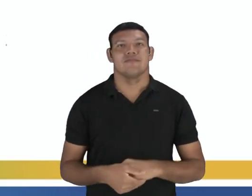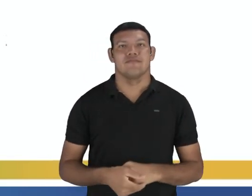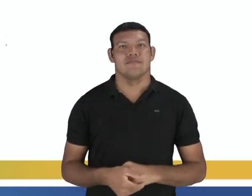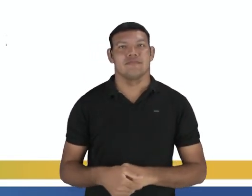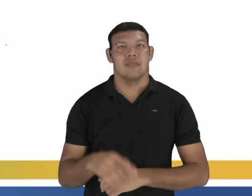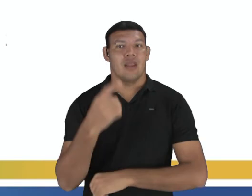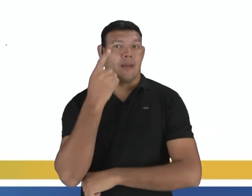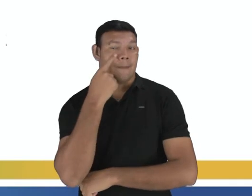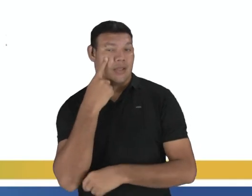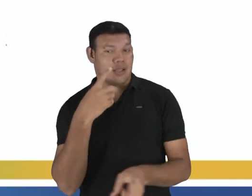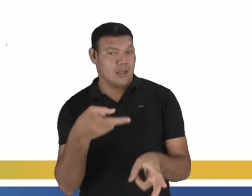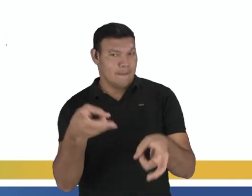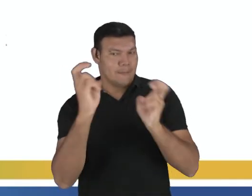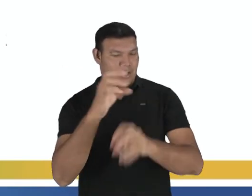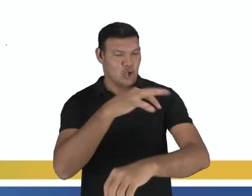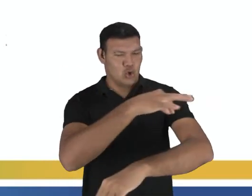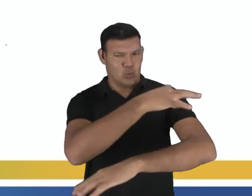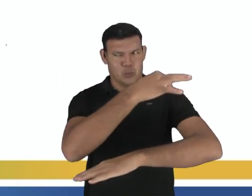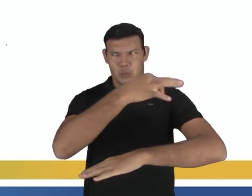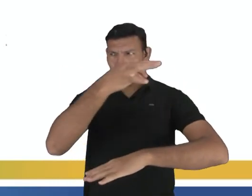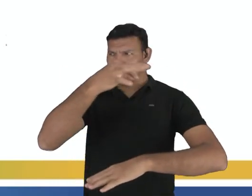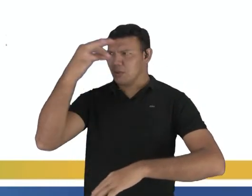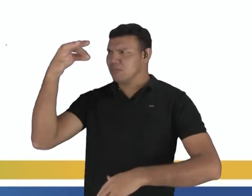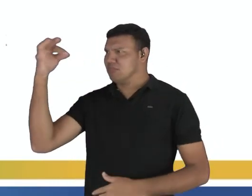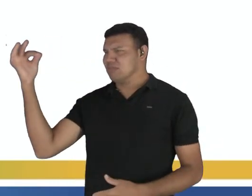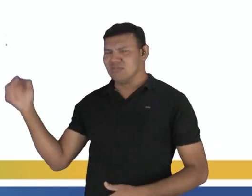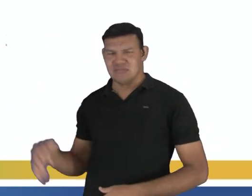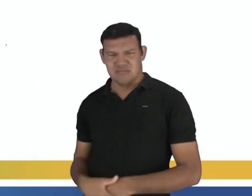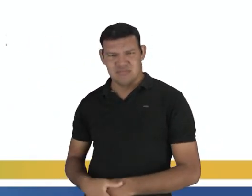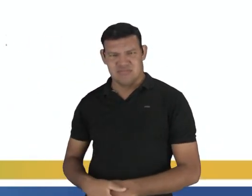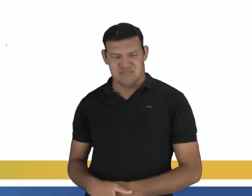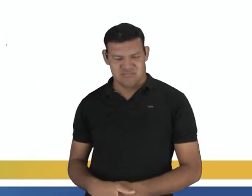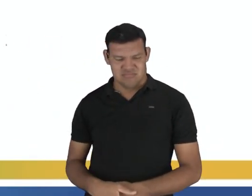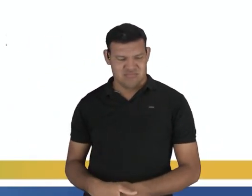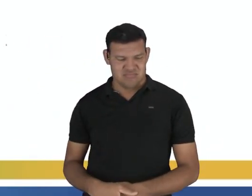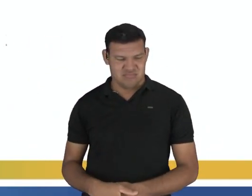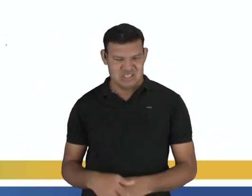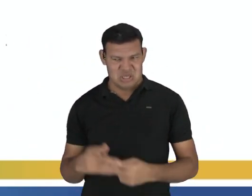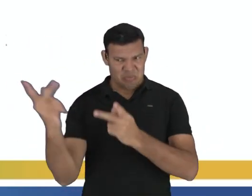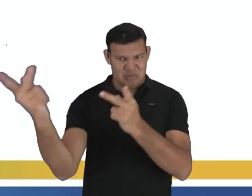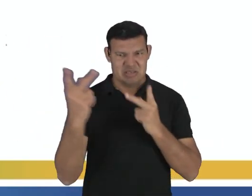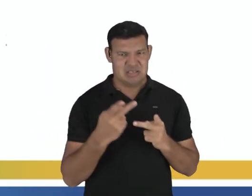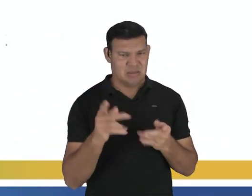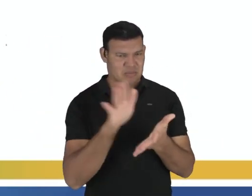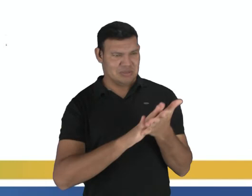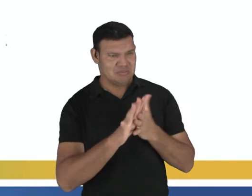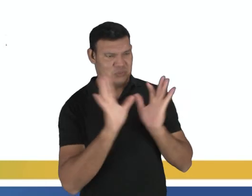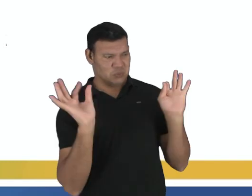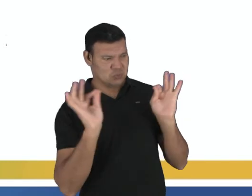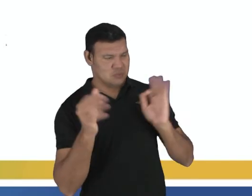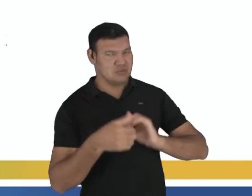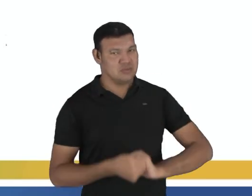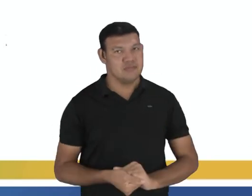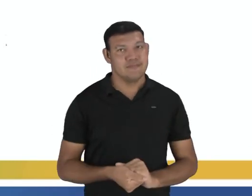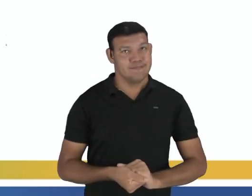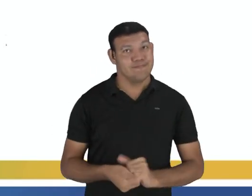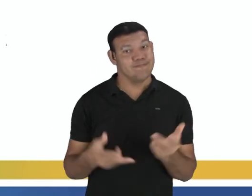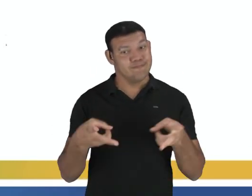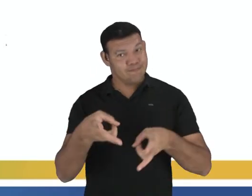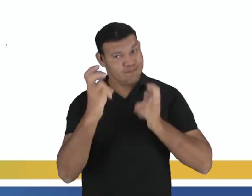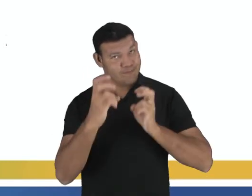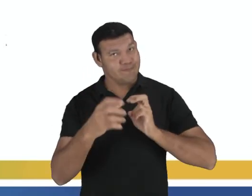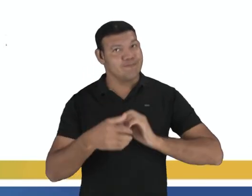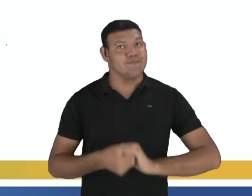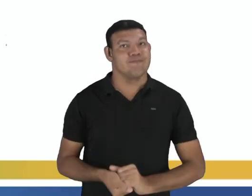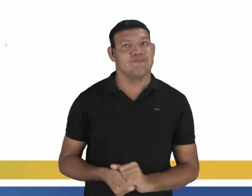por último, você percebe que o mosquito diz que falta de hospitalidade, né? Por quê? Porque ele não conseguiu ficar ali. Olha a